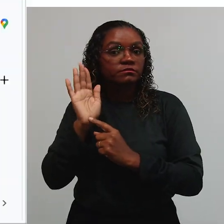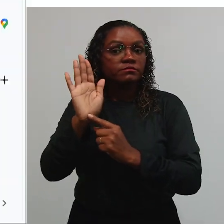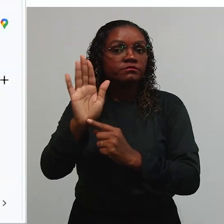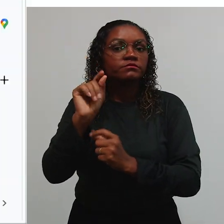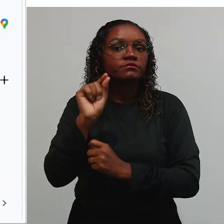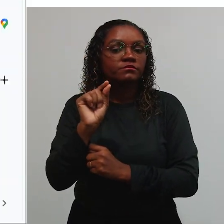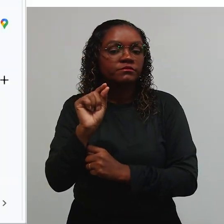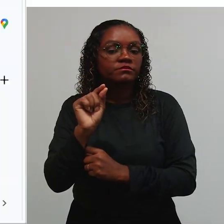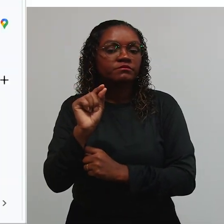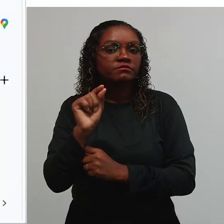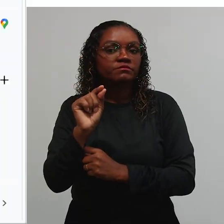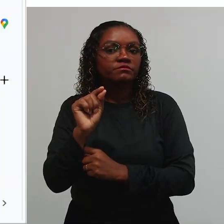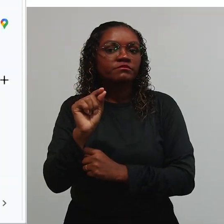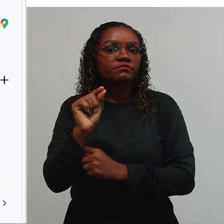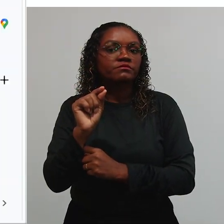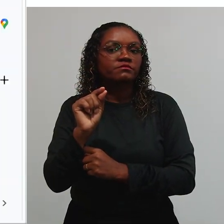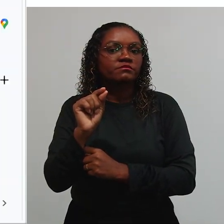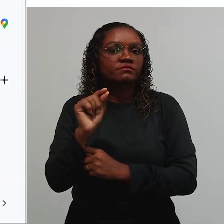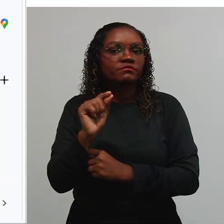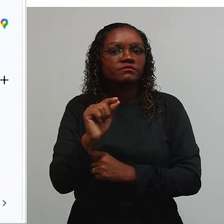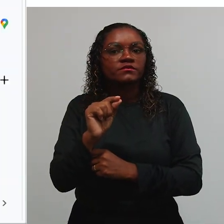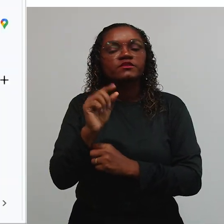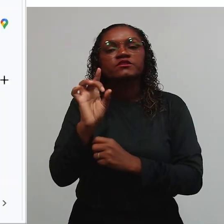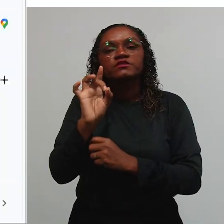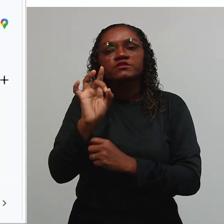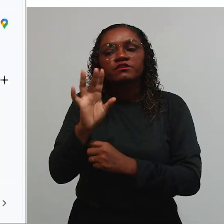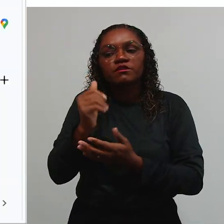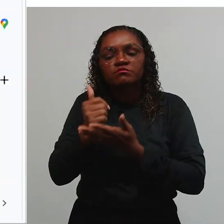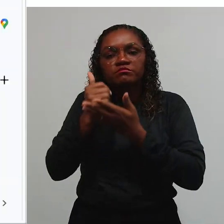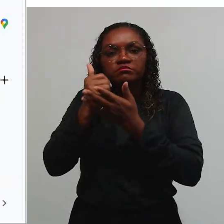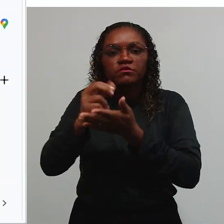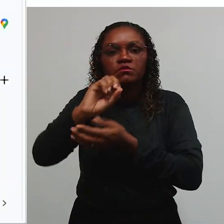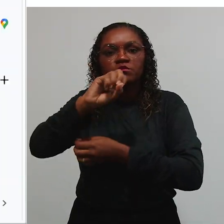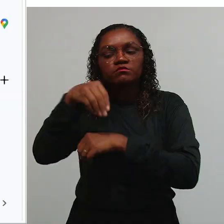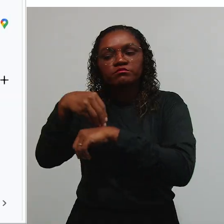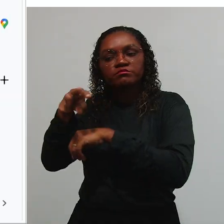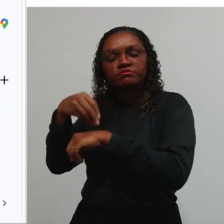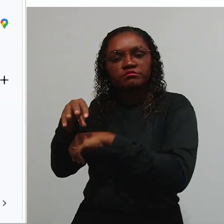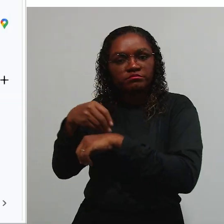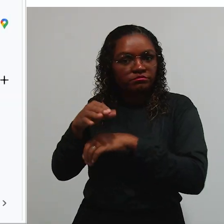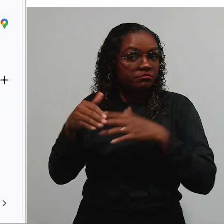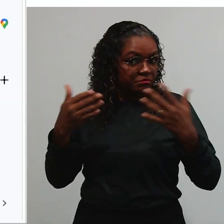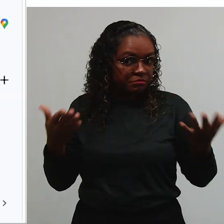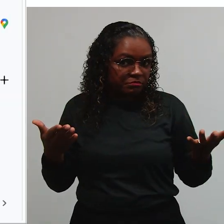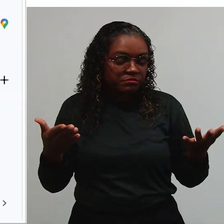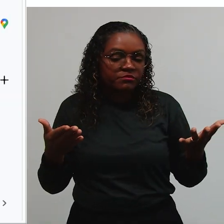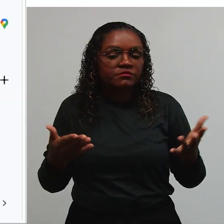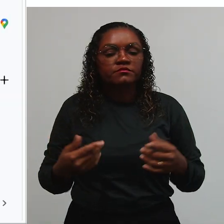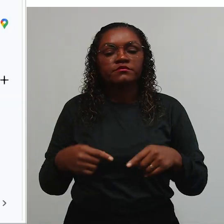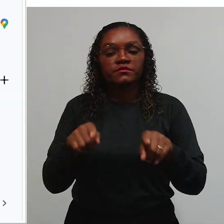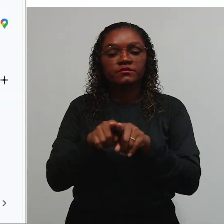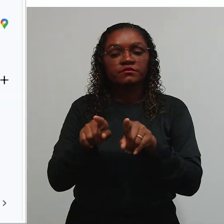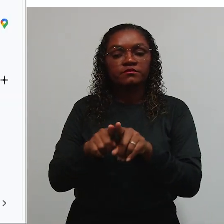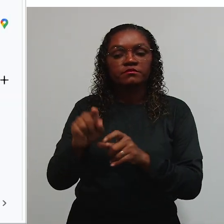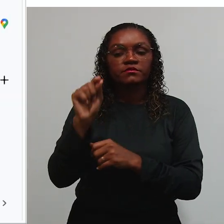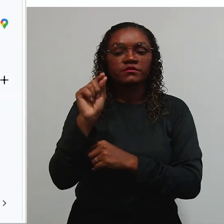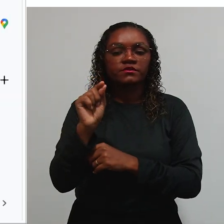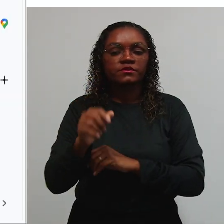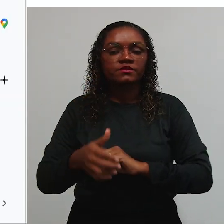o quê? Podem ser apresentadas contribuições e recomendações. Além disso, né, você